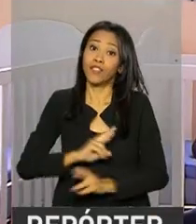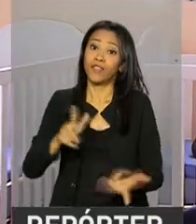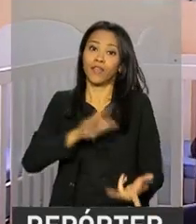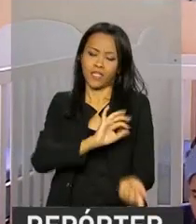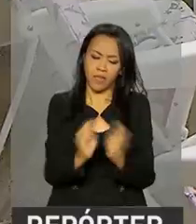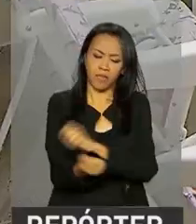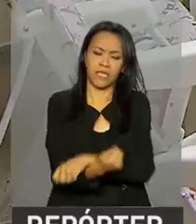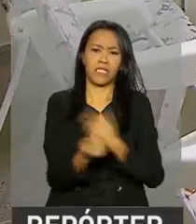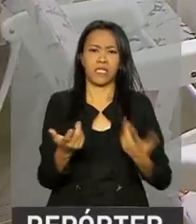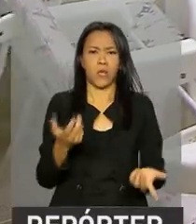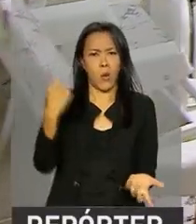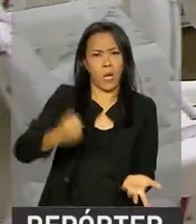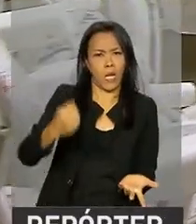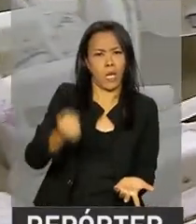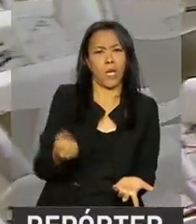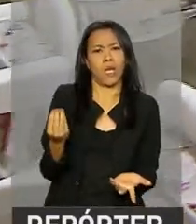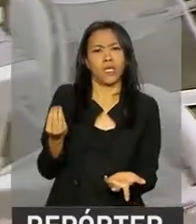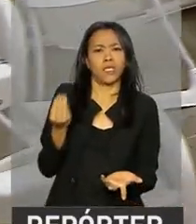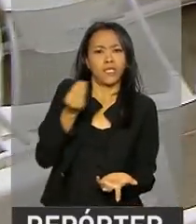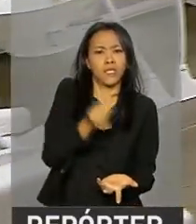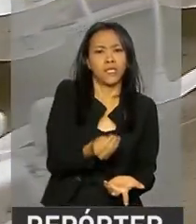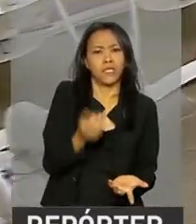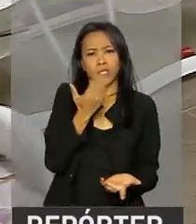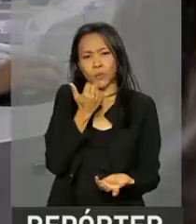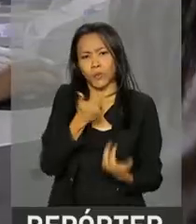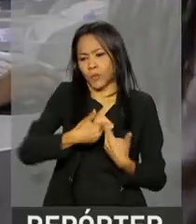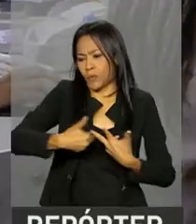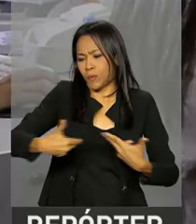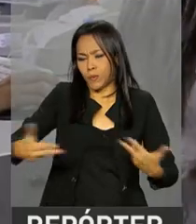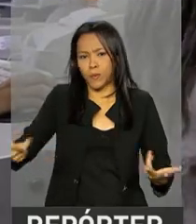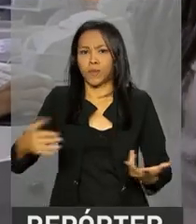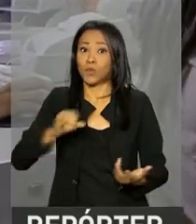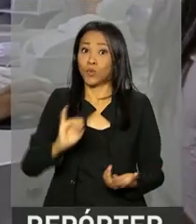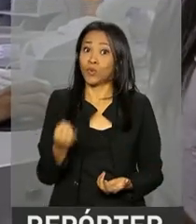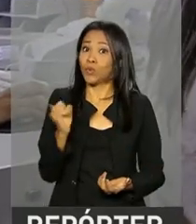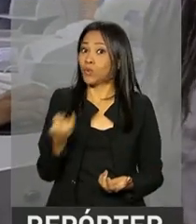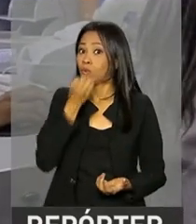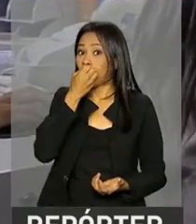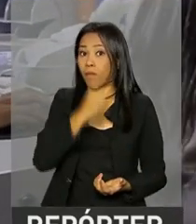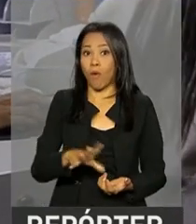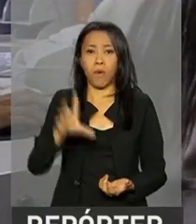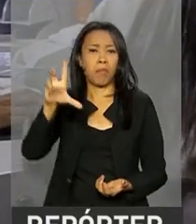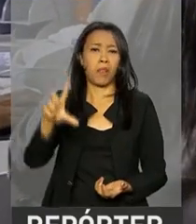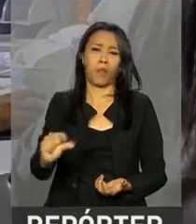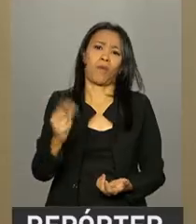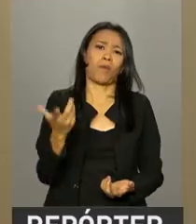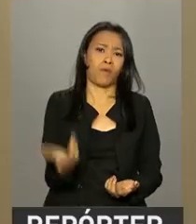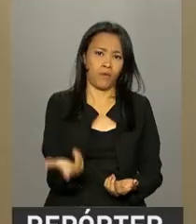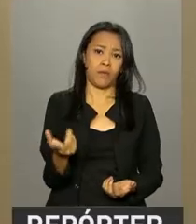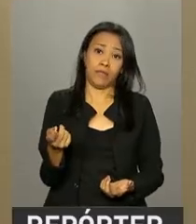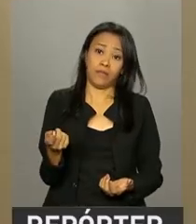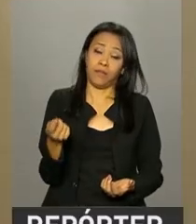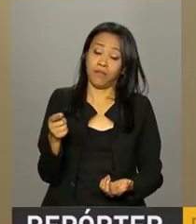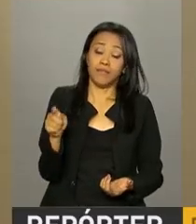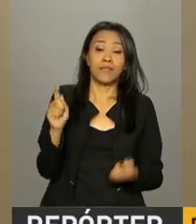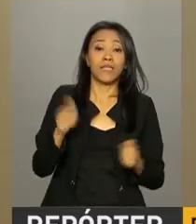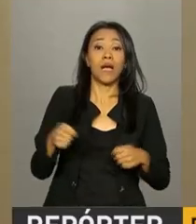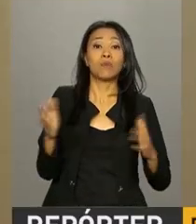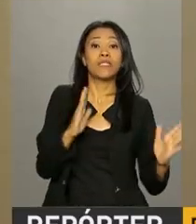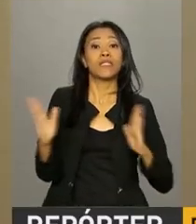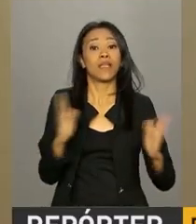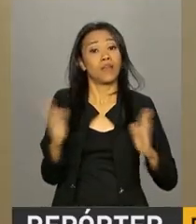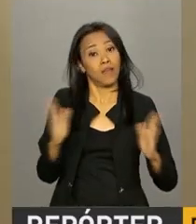aleitamento a parte de de alimentação o juro é muito bom é muito pequeno né Eles te dão um tempo de